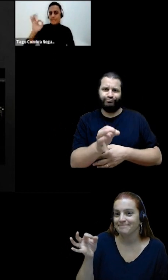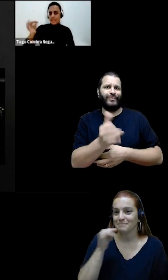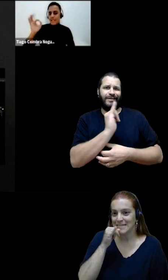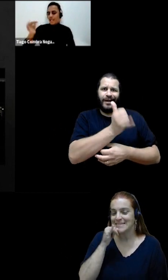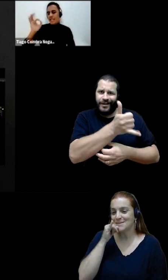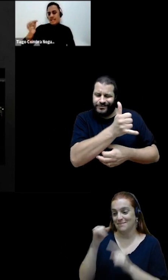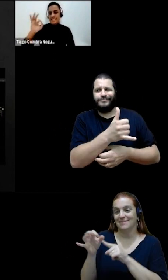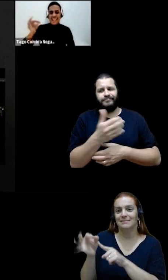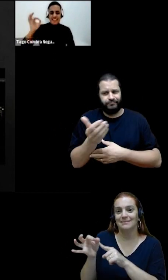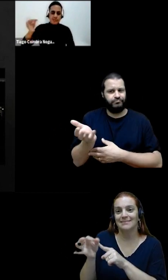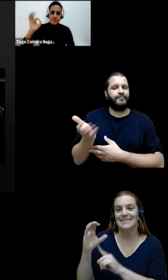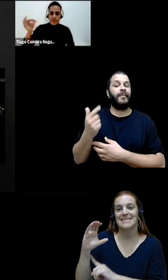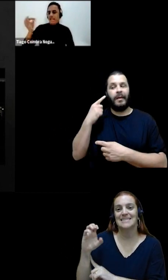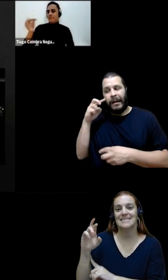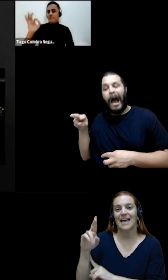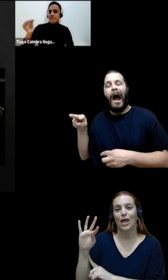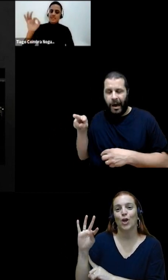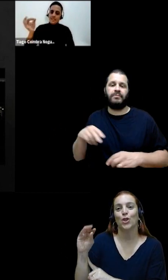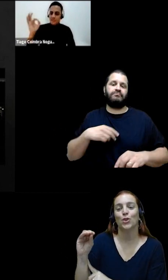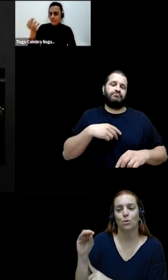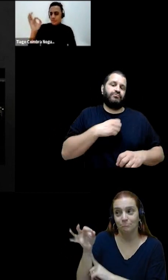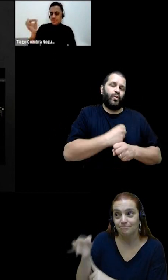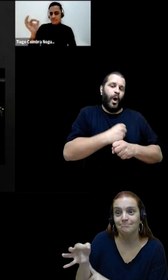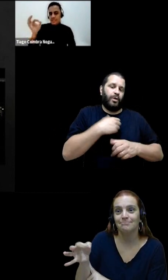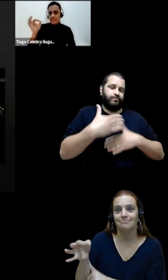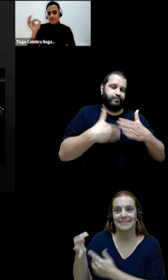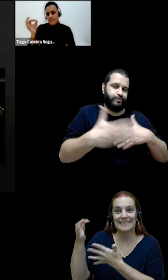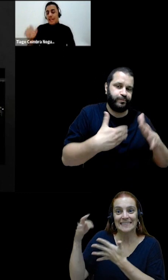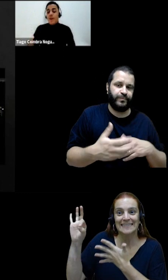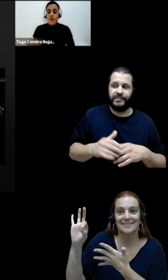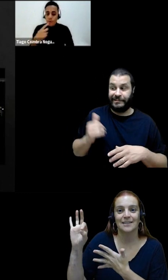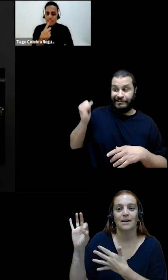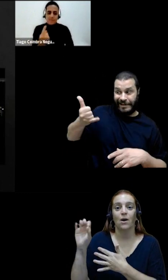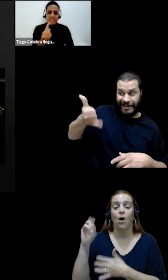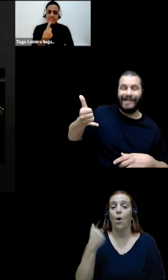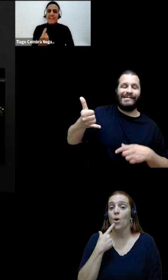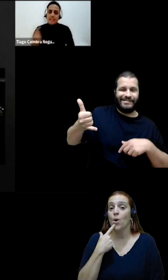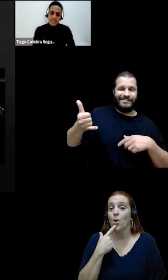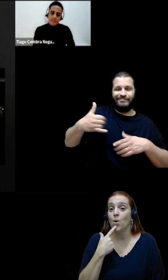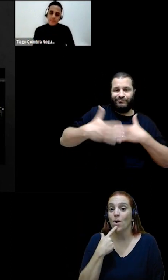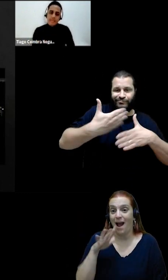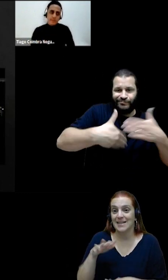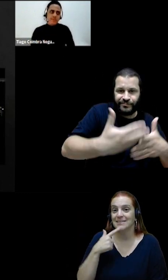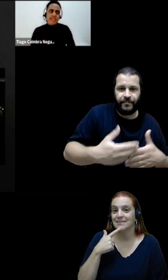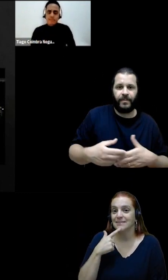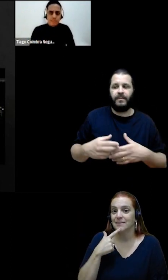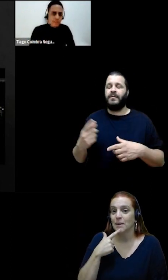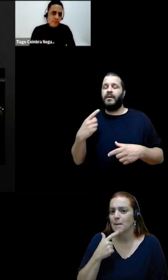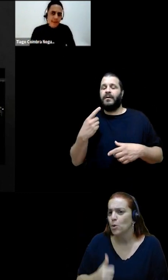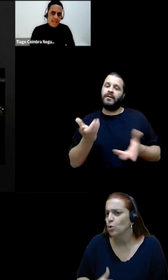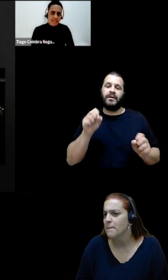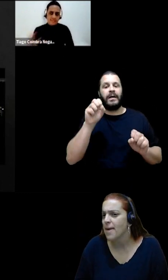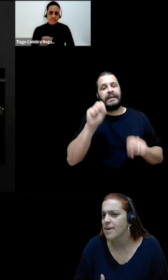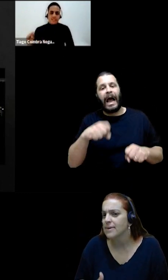esse aqui, que é certo, correto, você acertou, né? Ou mesmo na fala, mesmo quando o intérprete fala